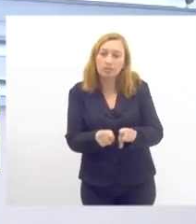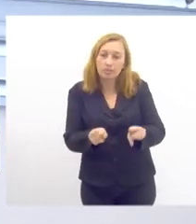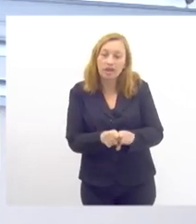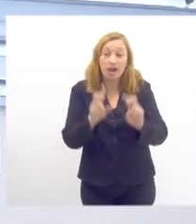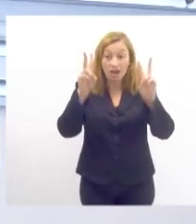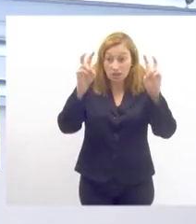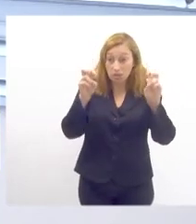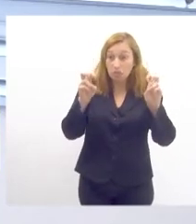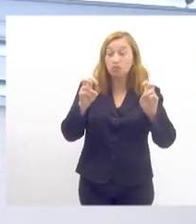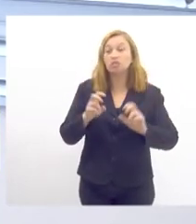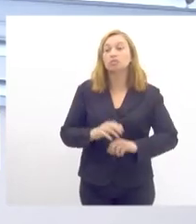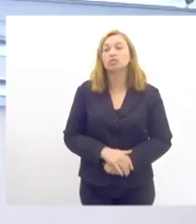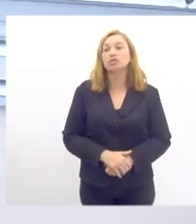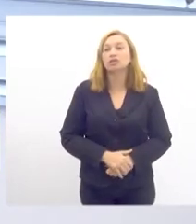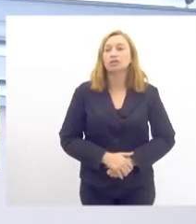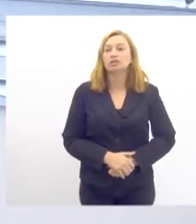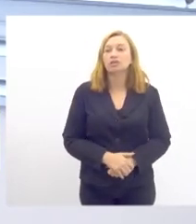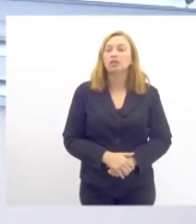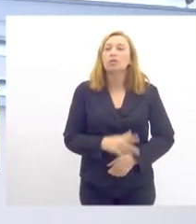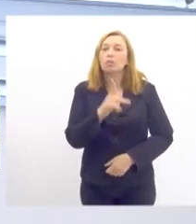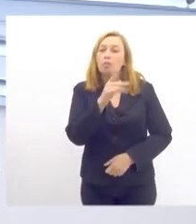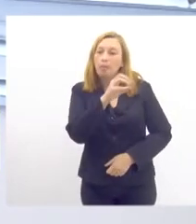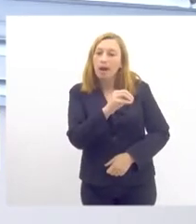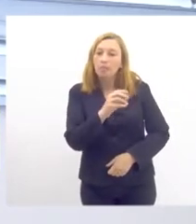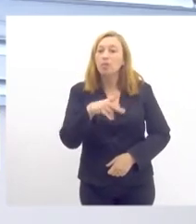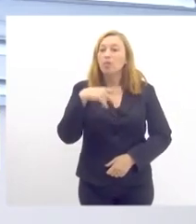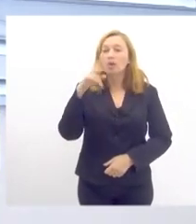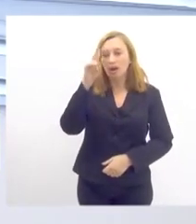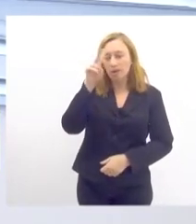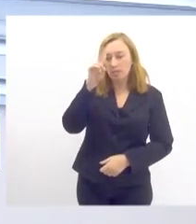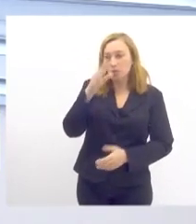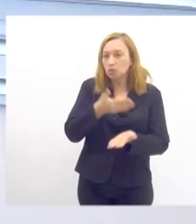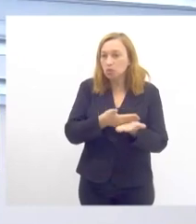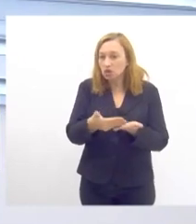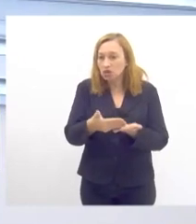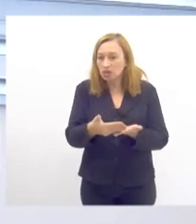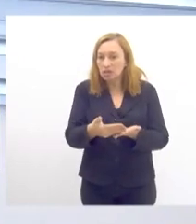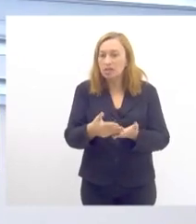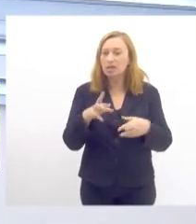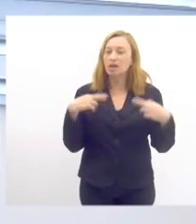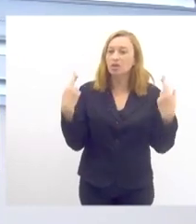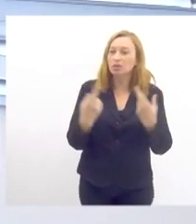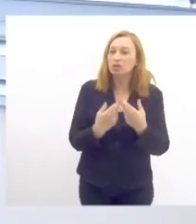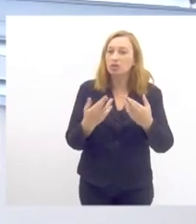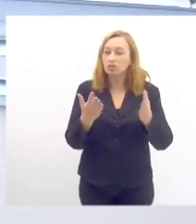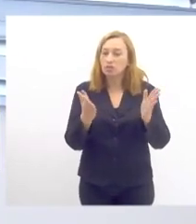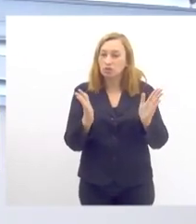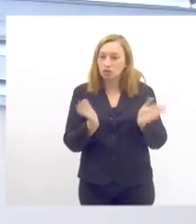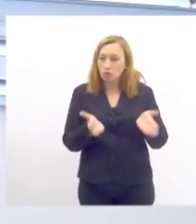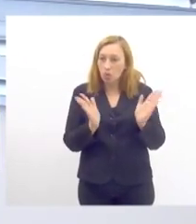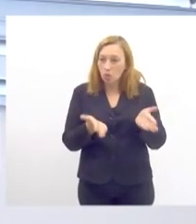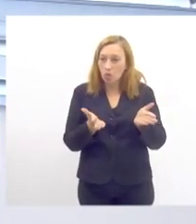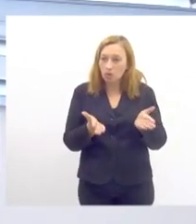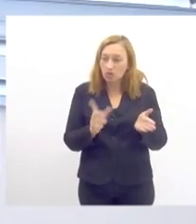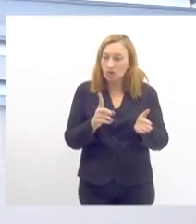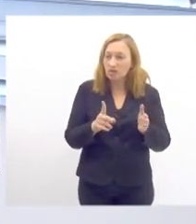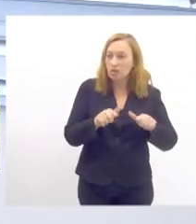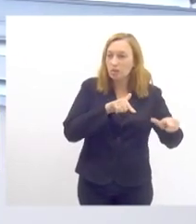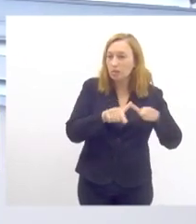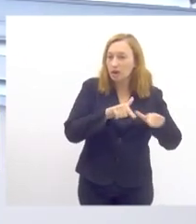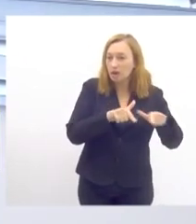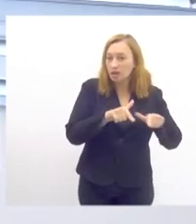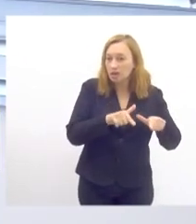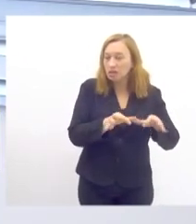quero fazer destacar, assim como o Pablo lembrou no início, a audiência pública de hoje não é apenas sobre o plano de cargos,